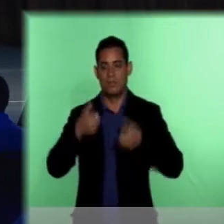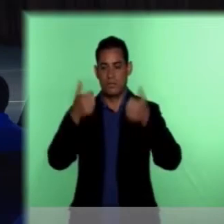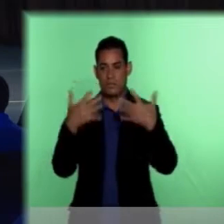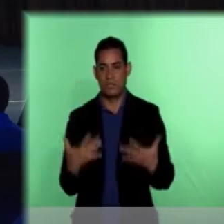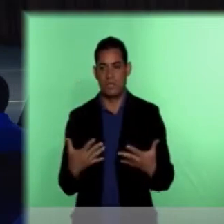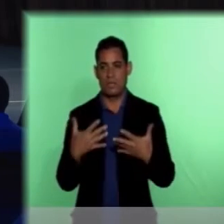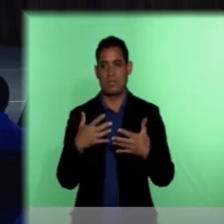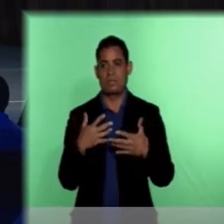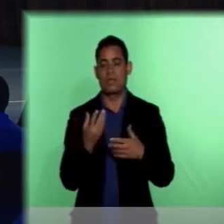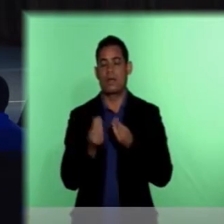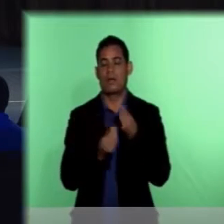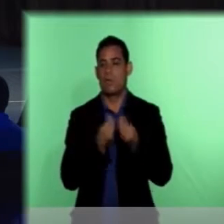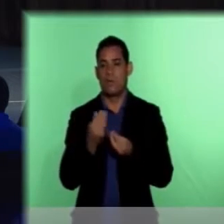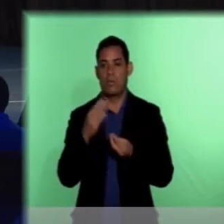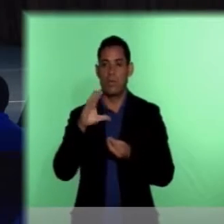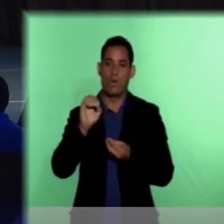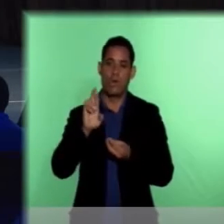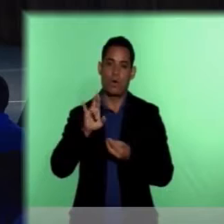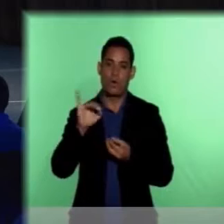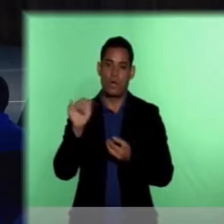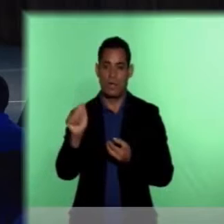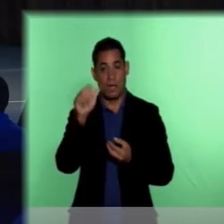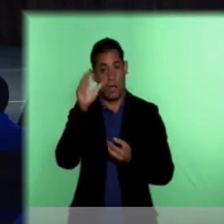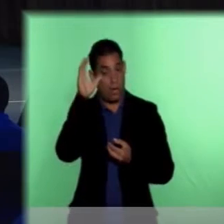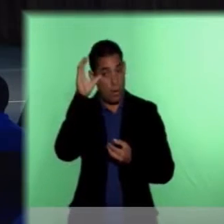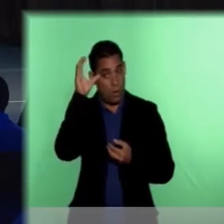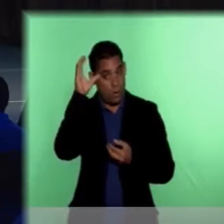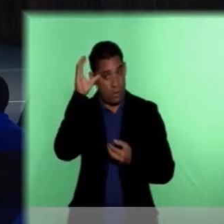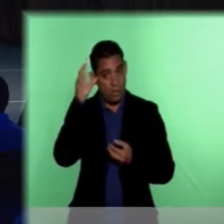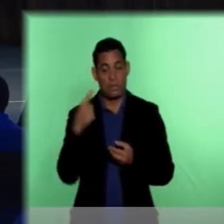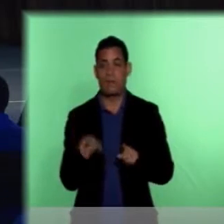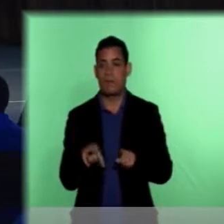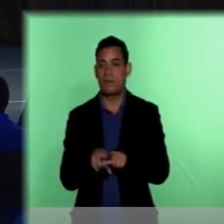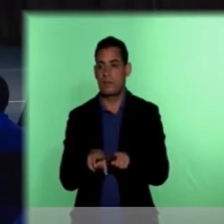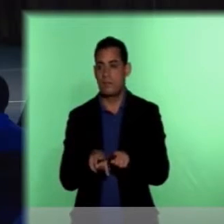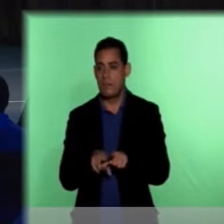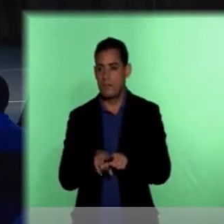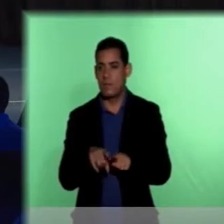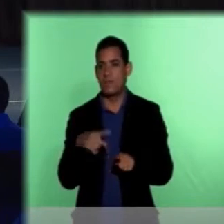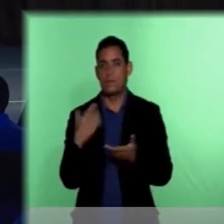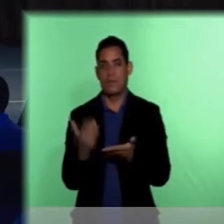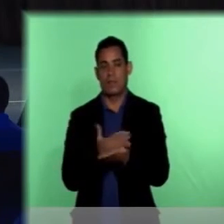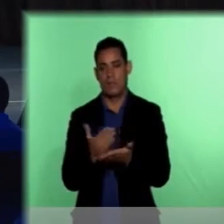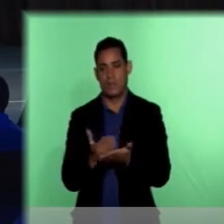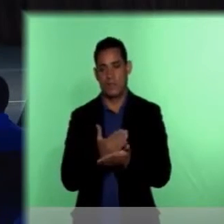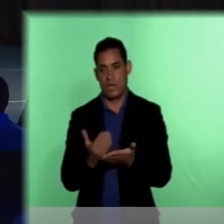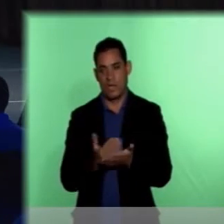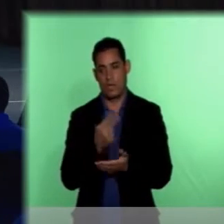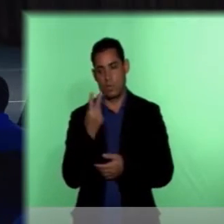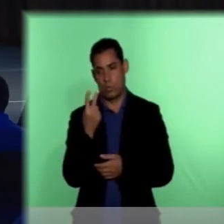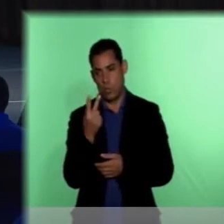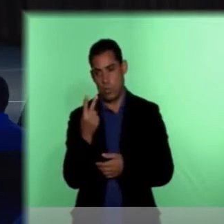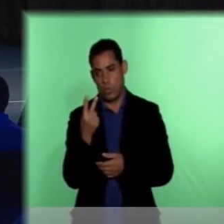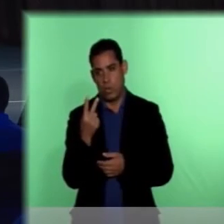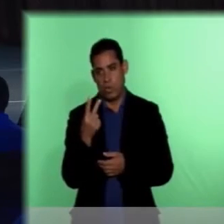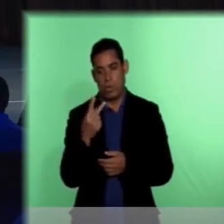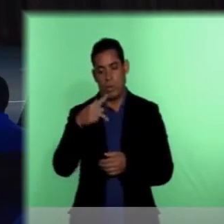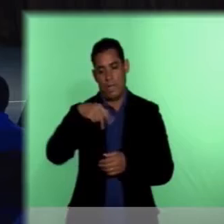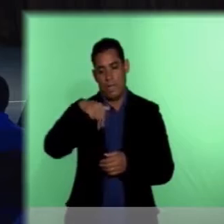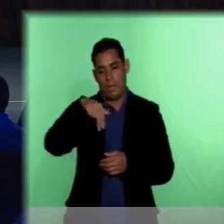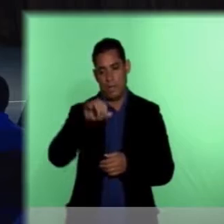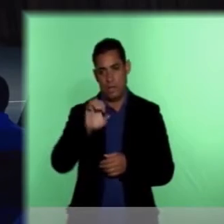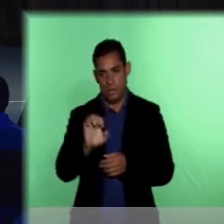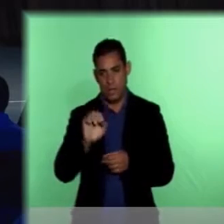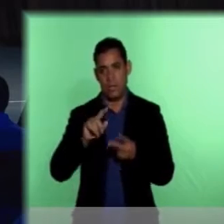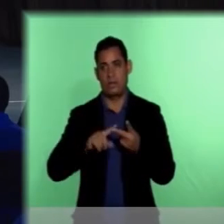Coreia e também dizer que a gente está distribuindo os dois livretos do Plano Nacional de Educação